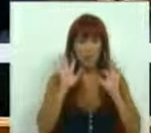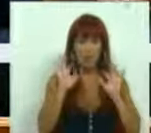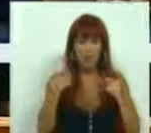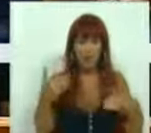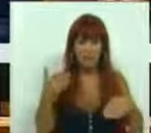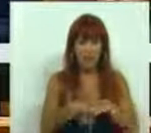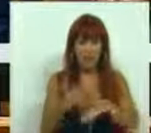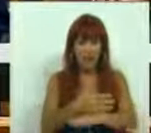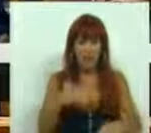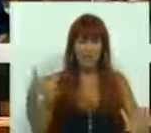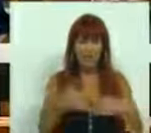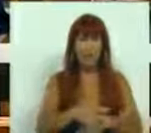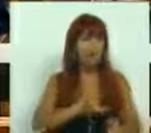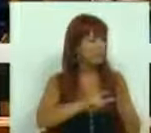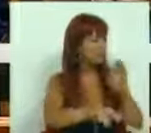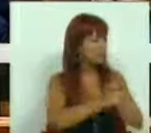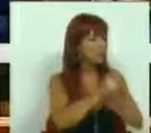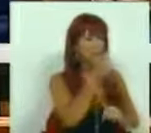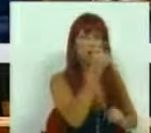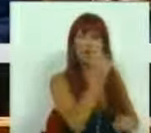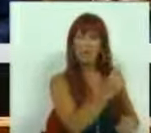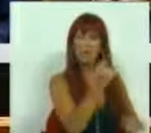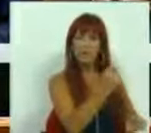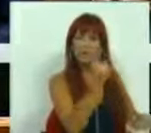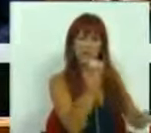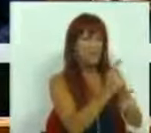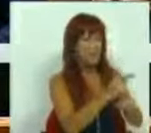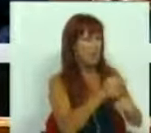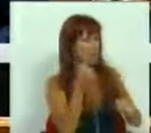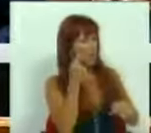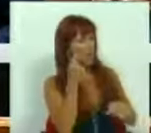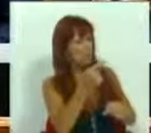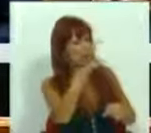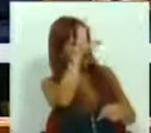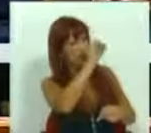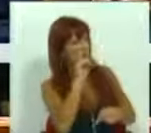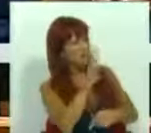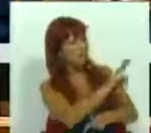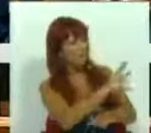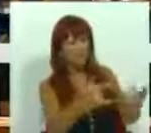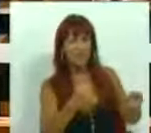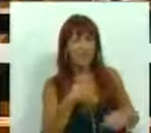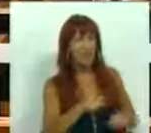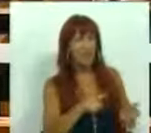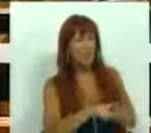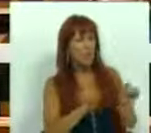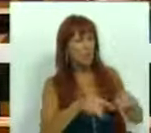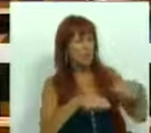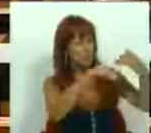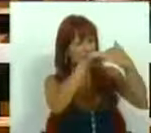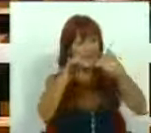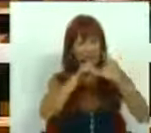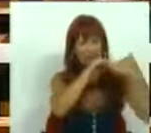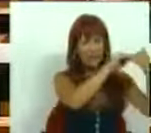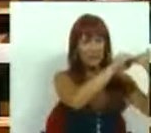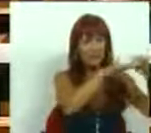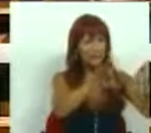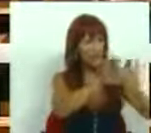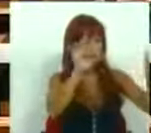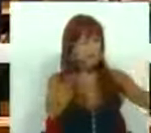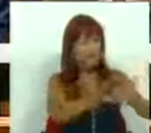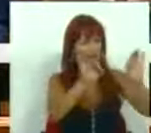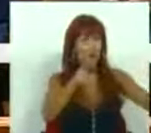paliativos, o projeto de lei do Bloco de Esquerda mantém uma visão estatizante e perfilha um igualitarismo que